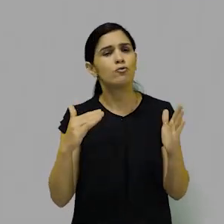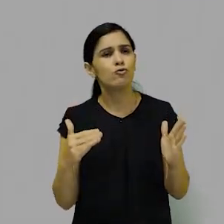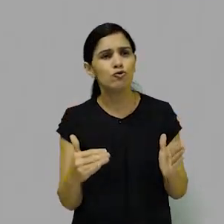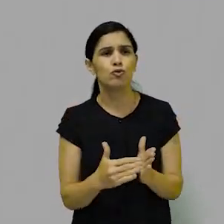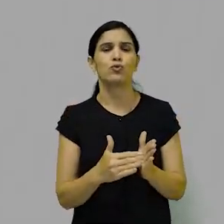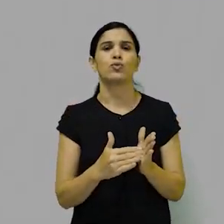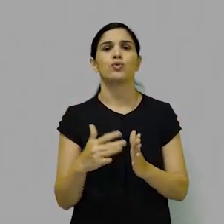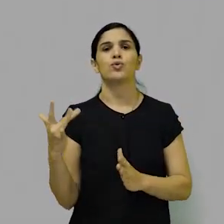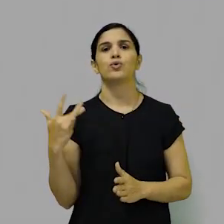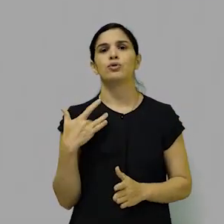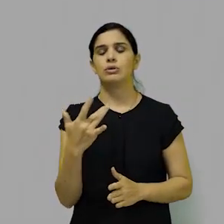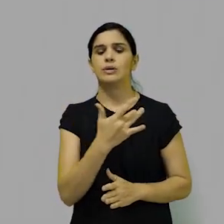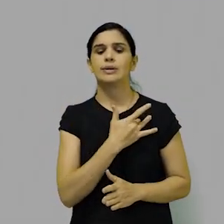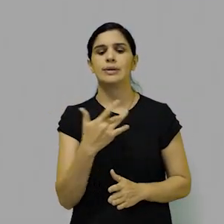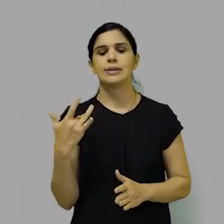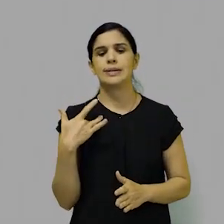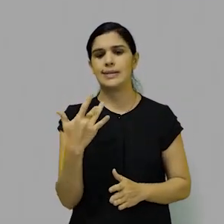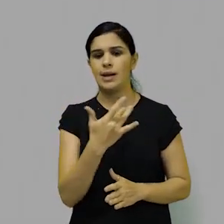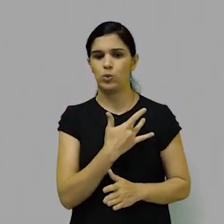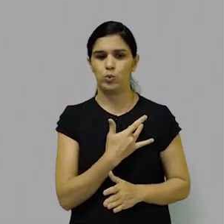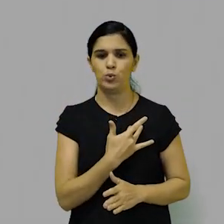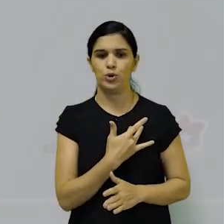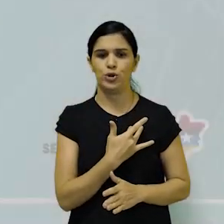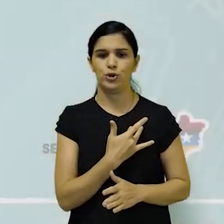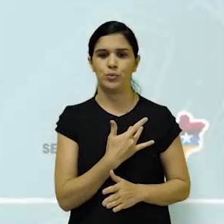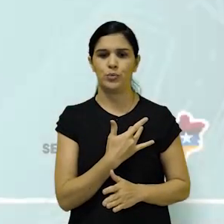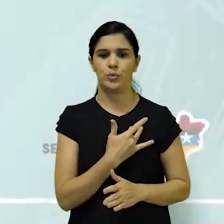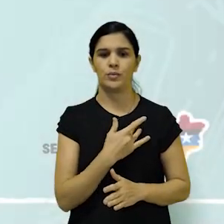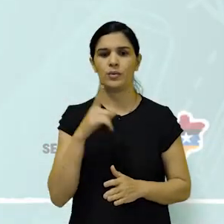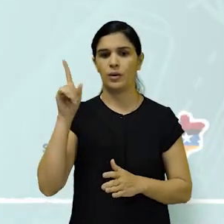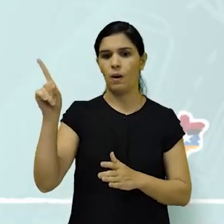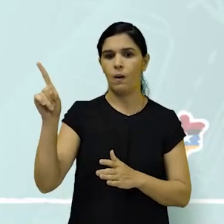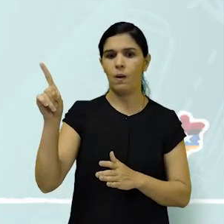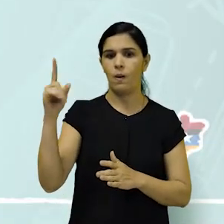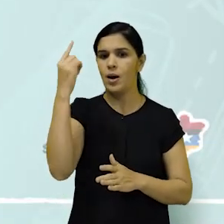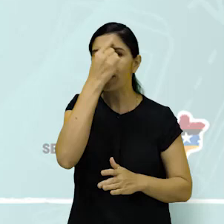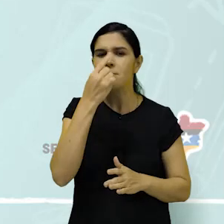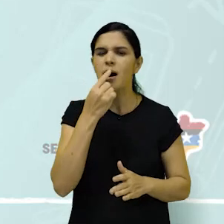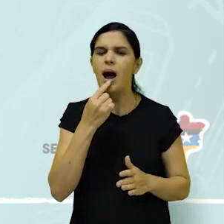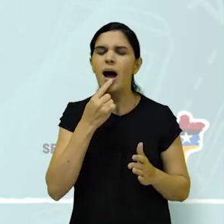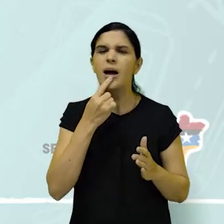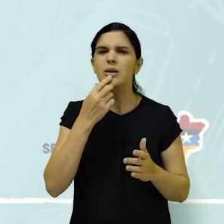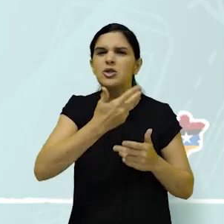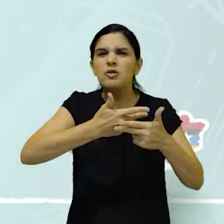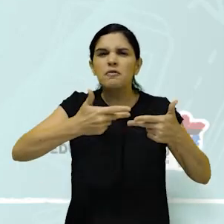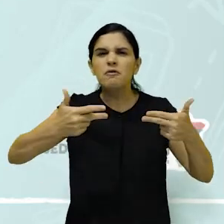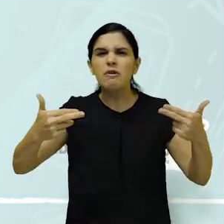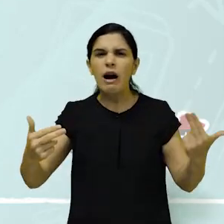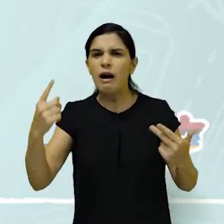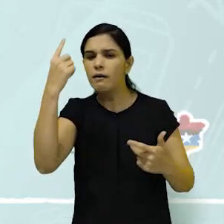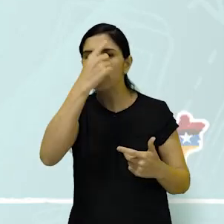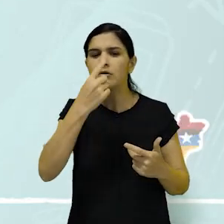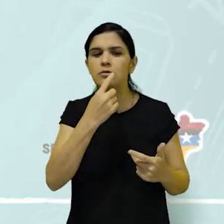Tá certo? Então, eu coloquei aqui para vocês uma imagem relacionada ao